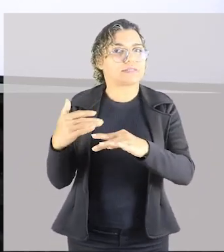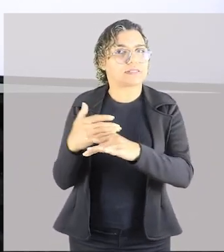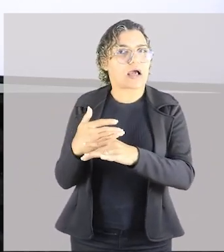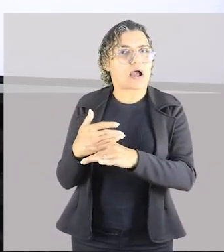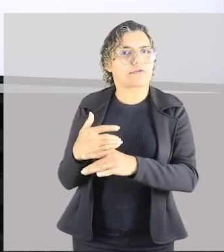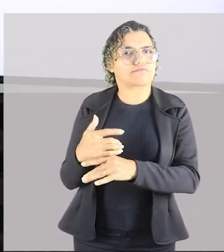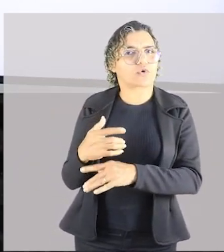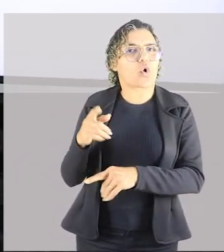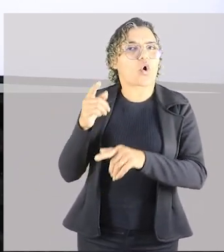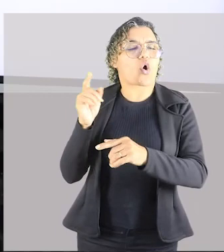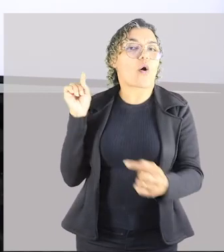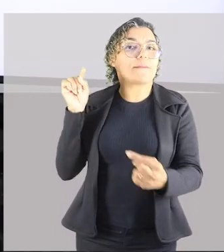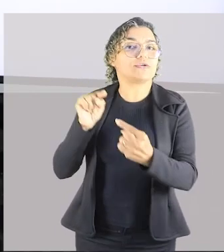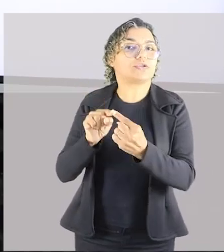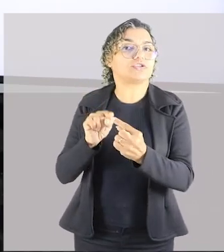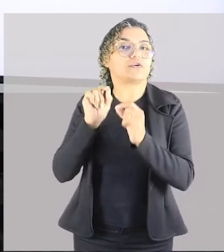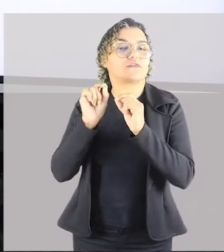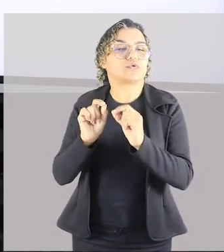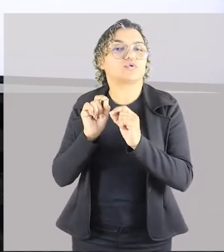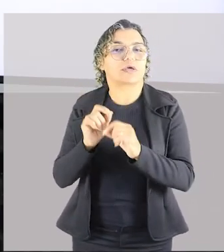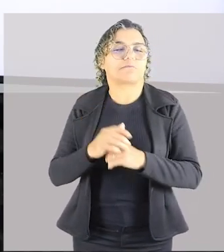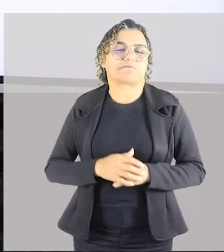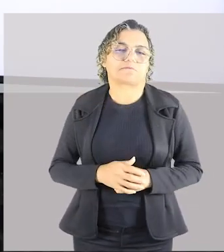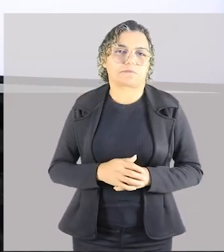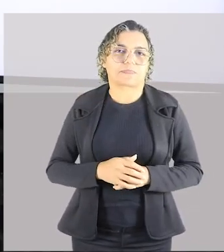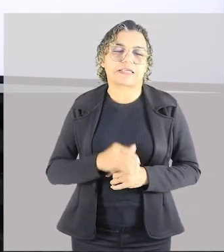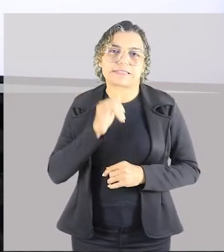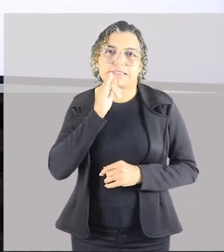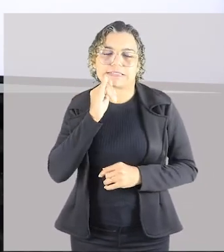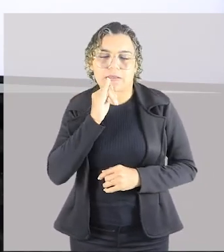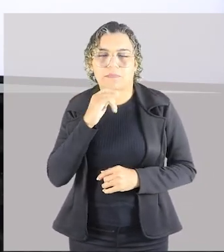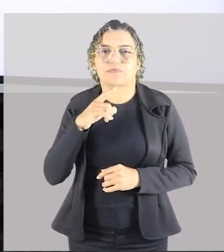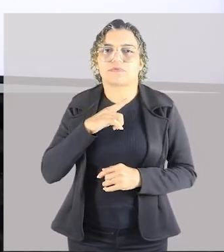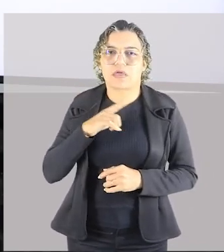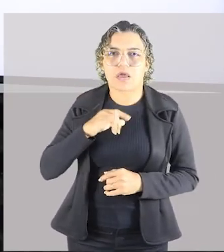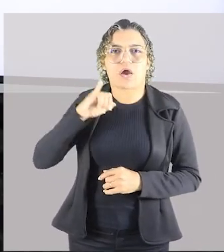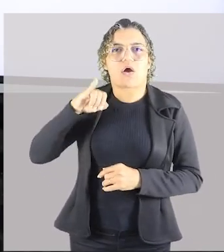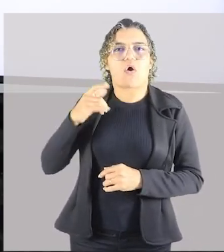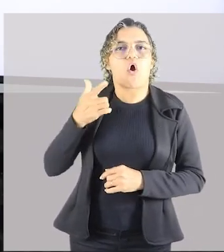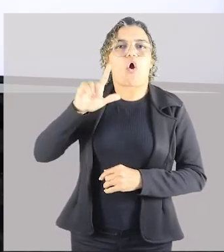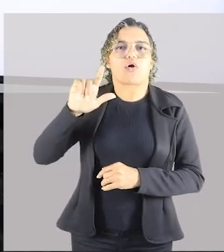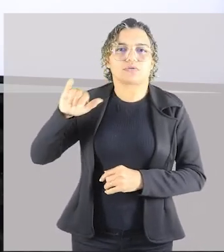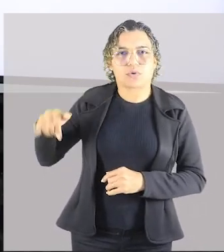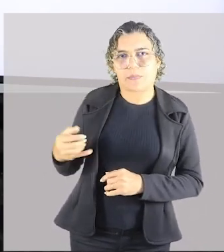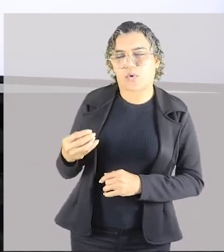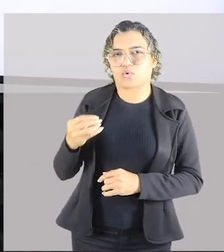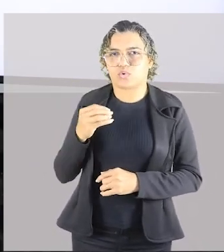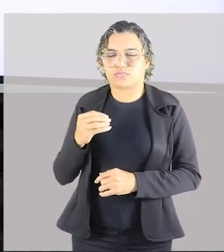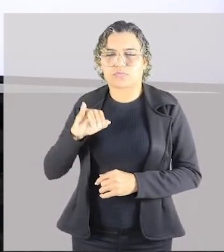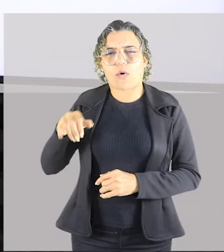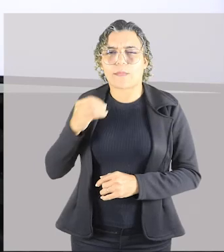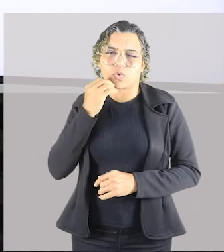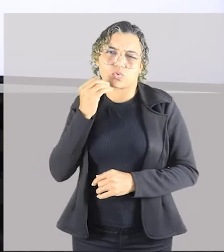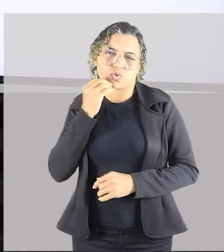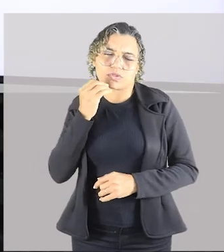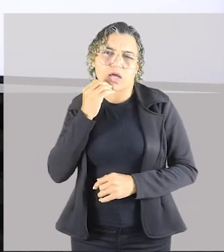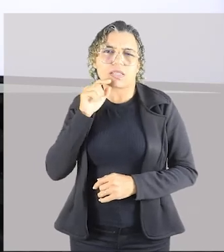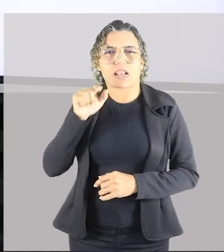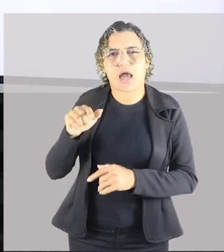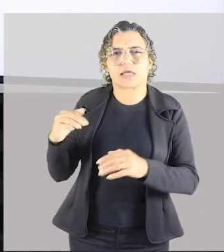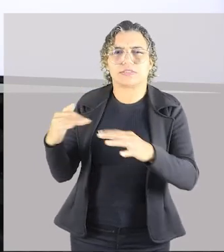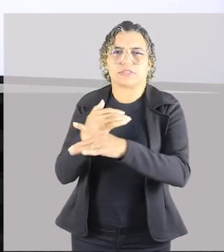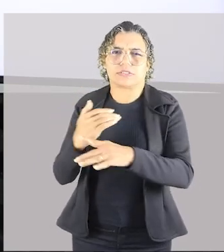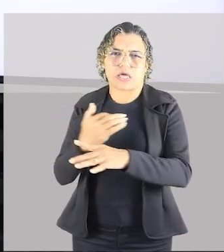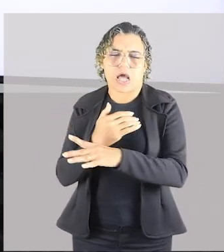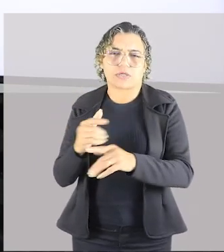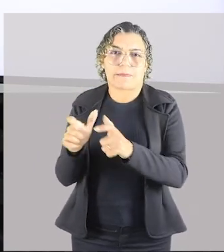quê? De ainda absorver os serviços, as oportunidades que essas grandes metrópoles te oferecem, mas ao